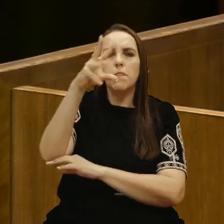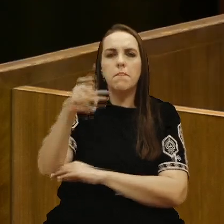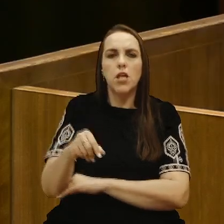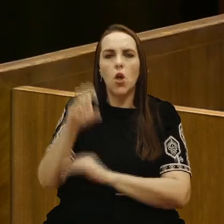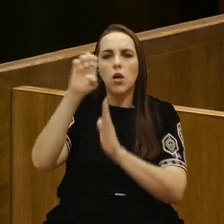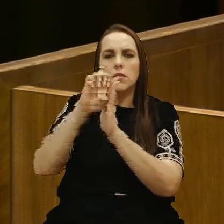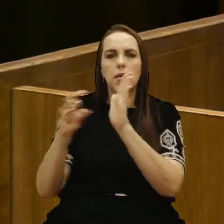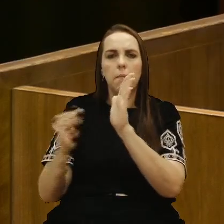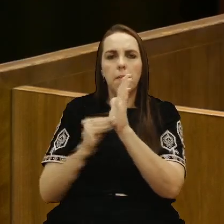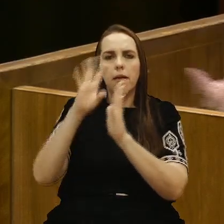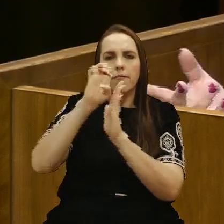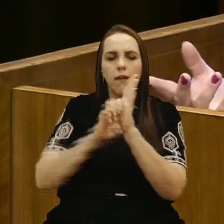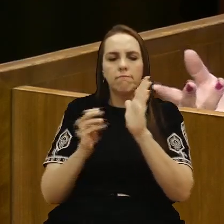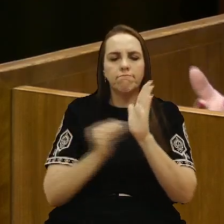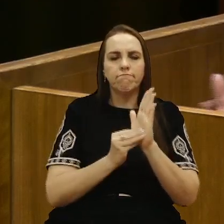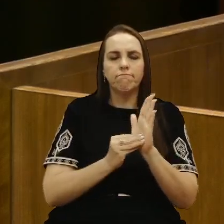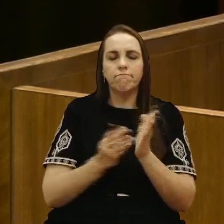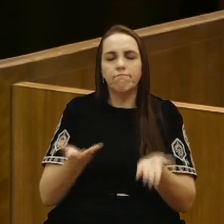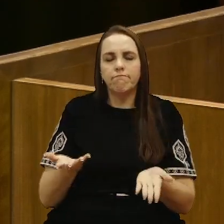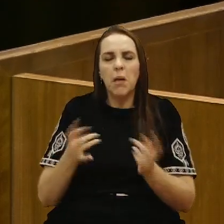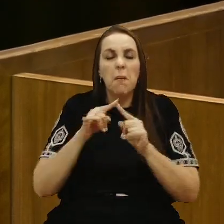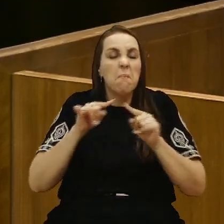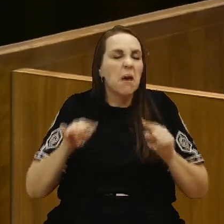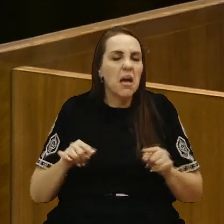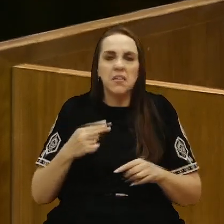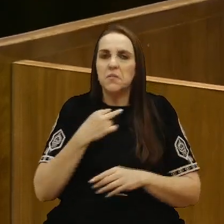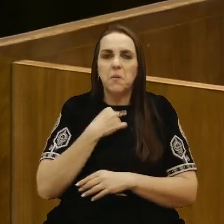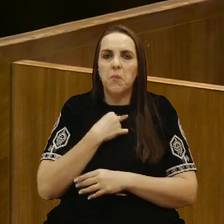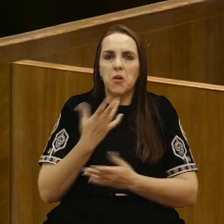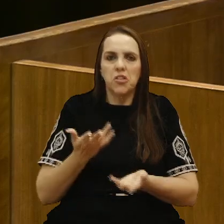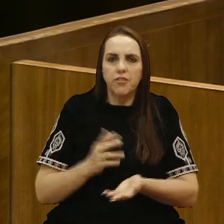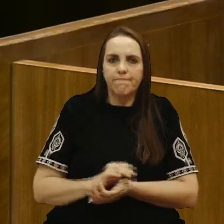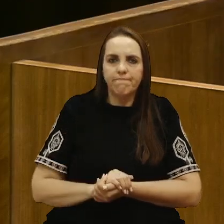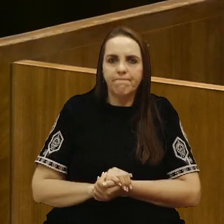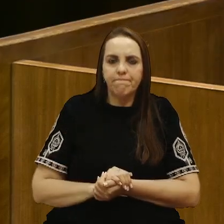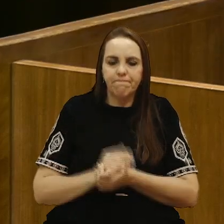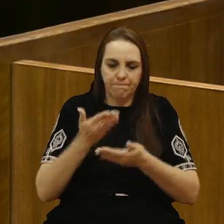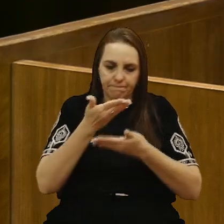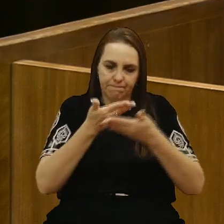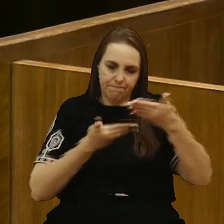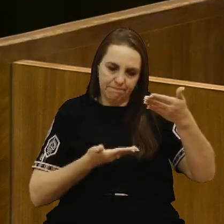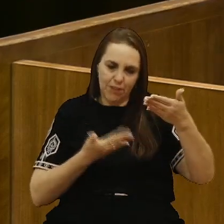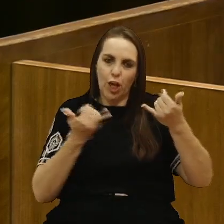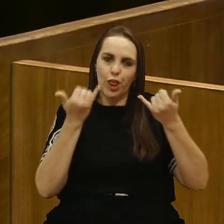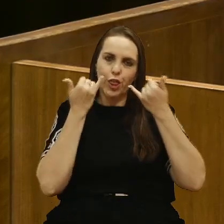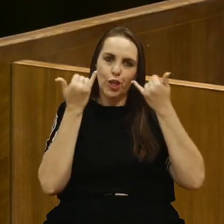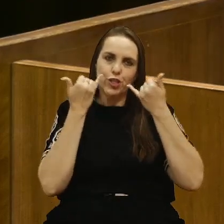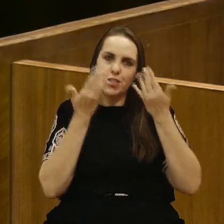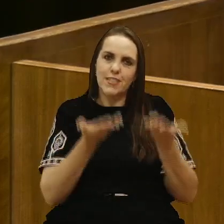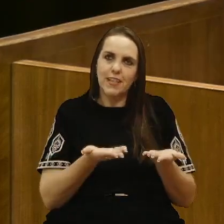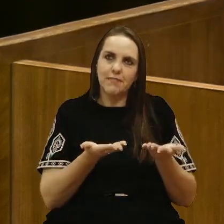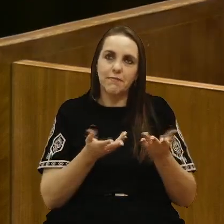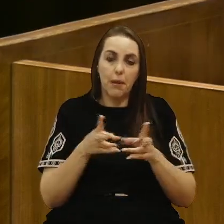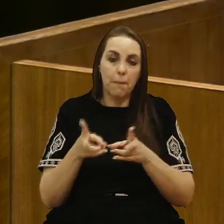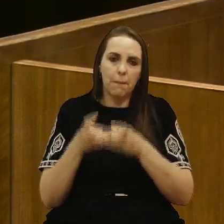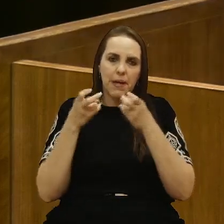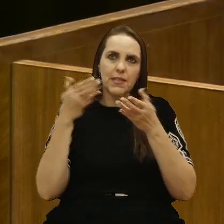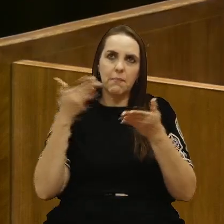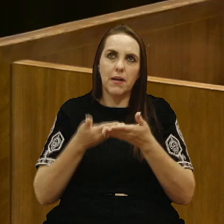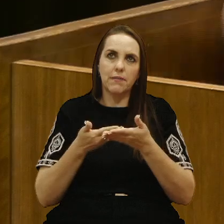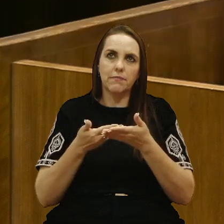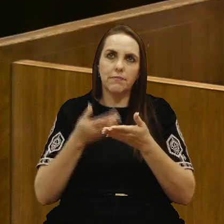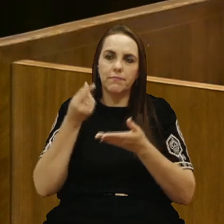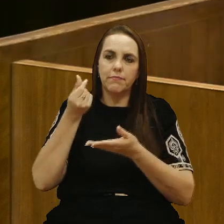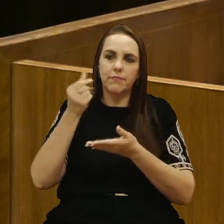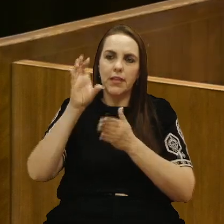emendas parlamentares. Mas daí a gente não pode receber uma notícia e perceber que esse